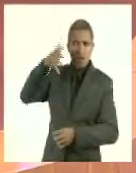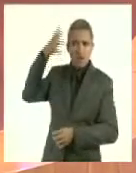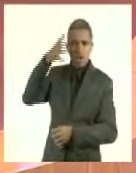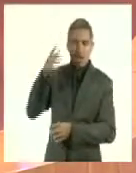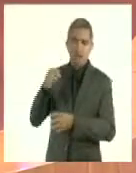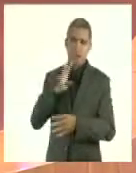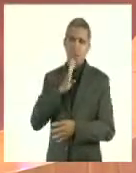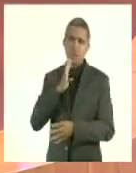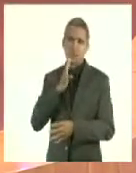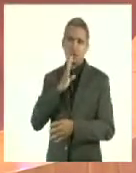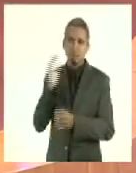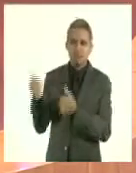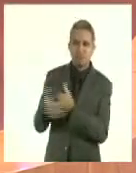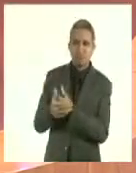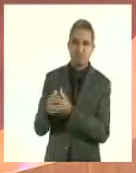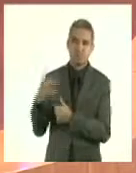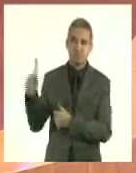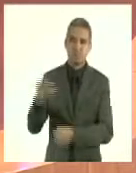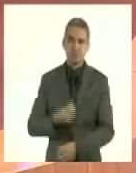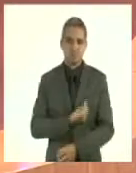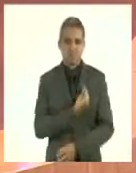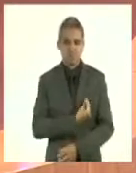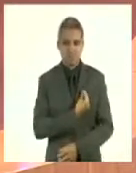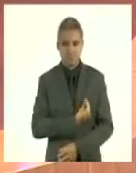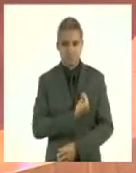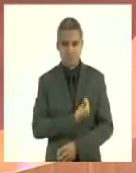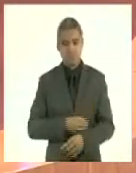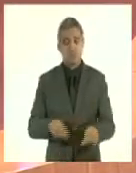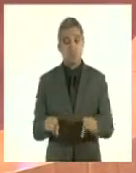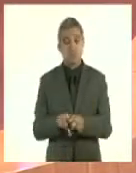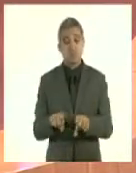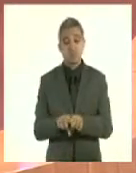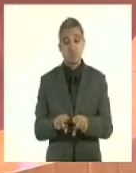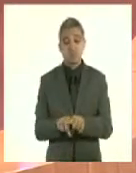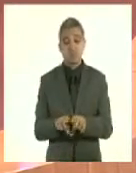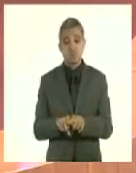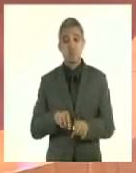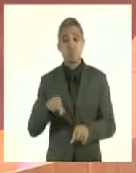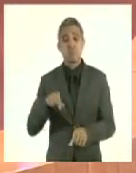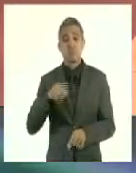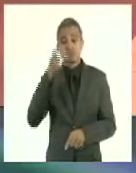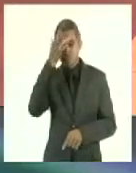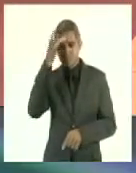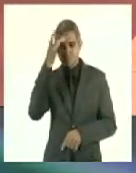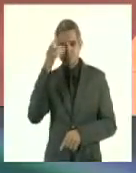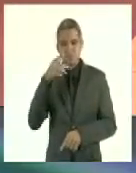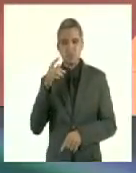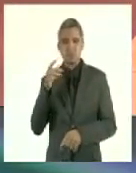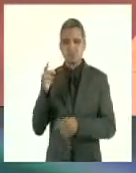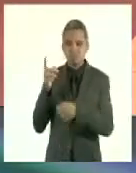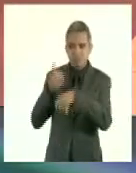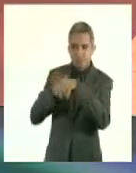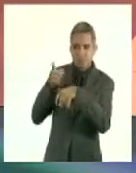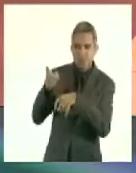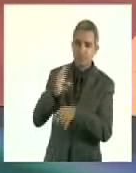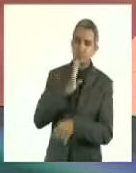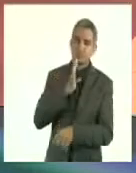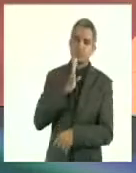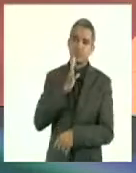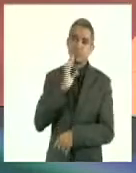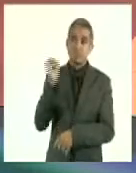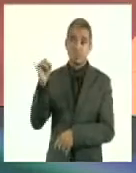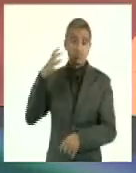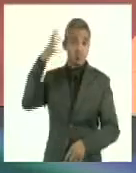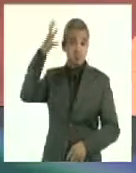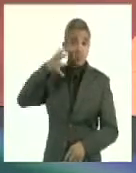que Vossa Excelência não tem sinceridade quando quer pregar uma saúde melhor? Vossa Excelência diz que não prega o